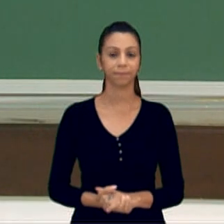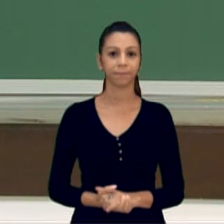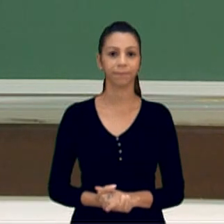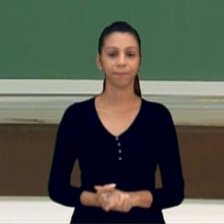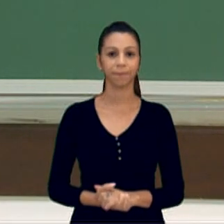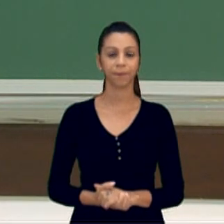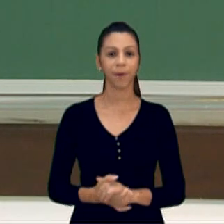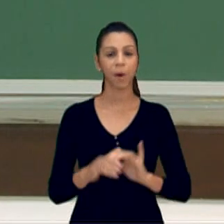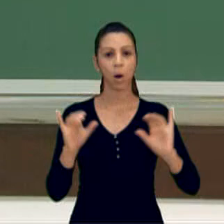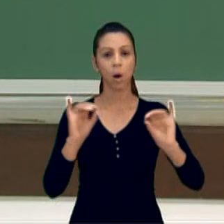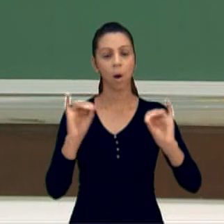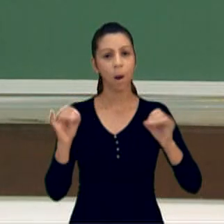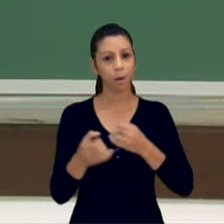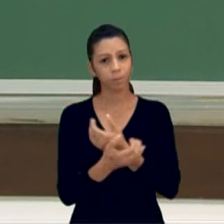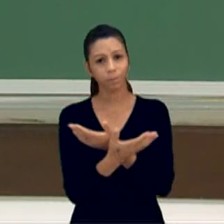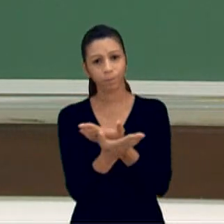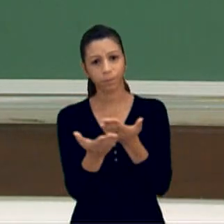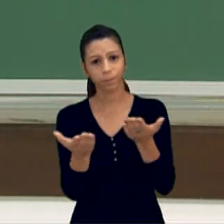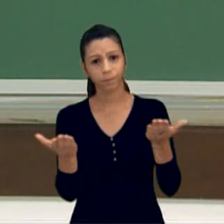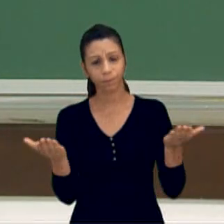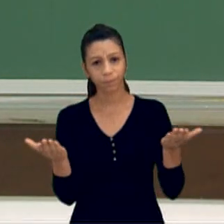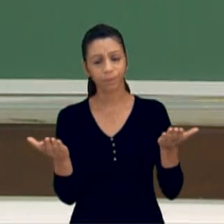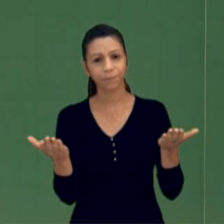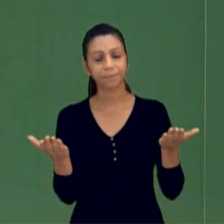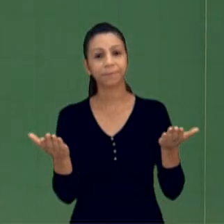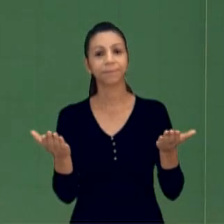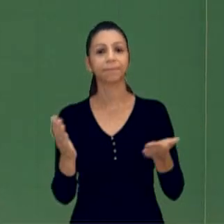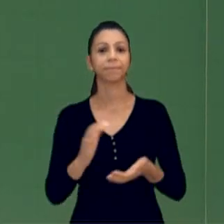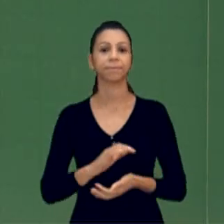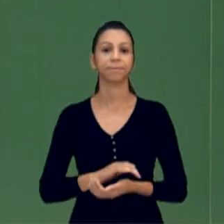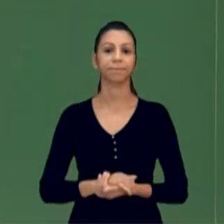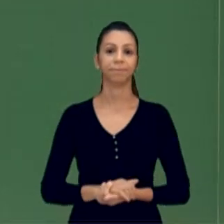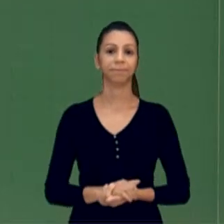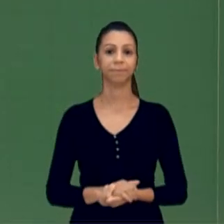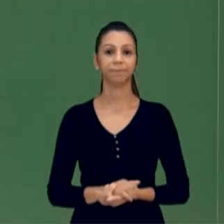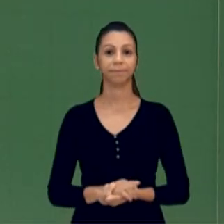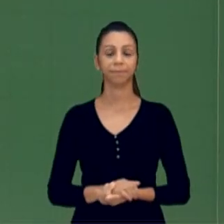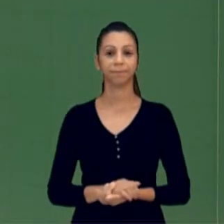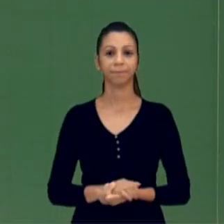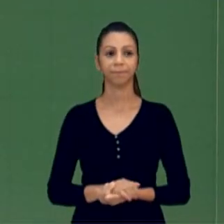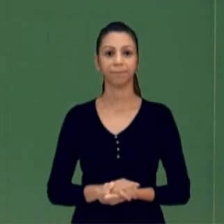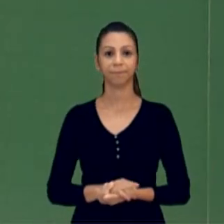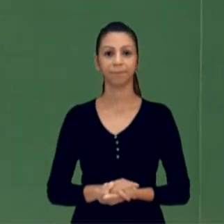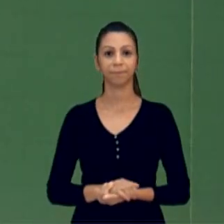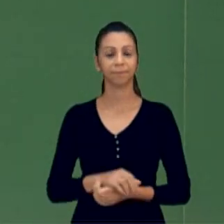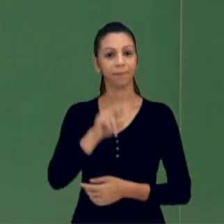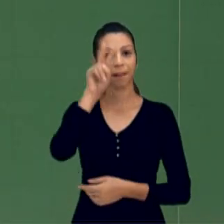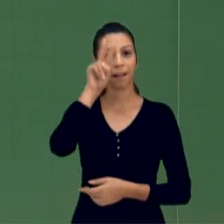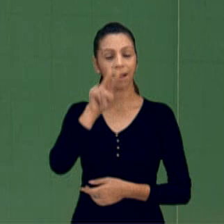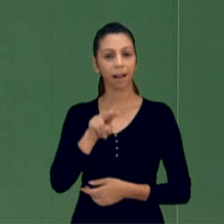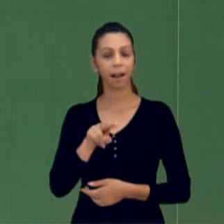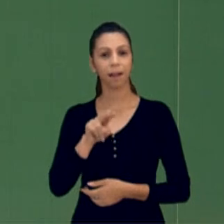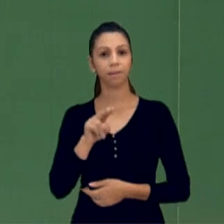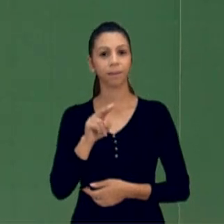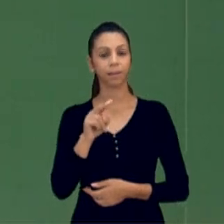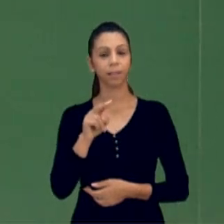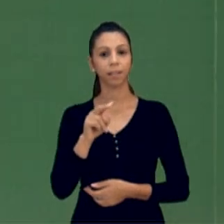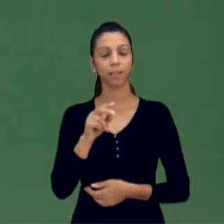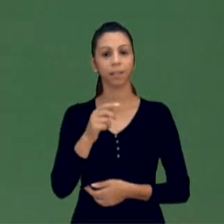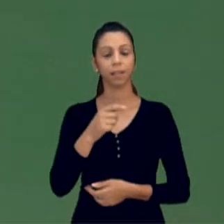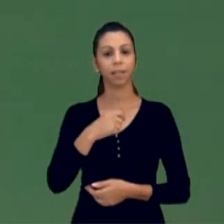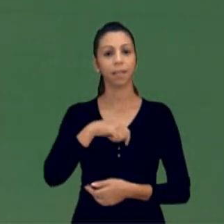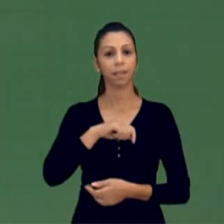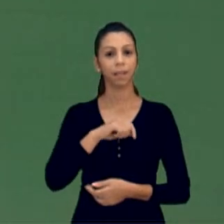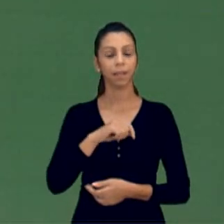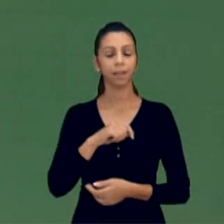Hi guys, how are you? I'm Andrea and I'm an English teacher.